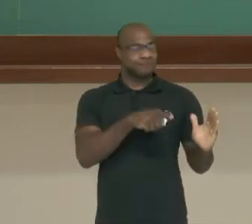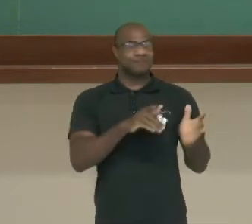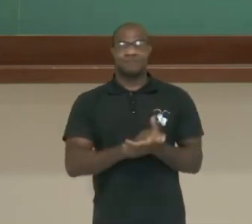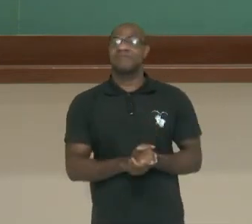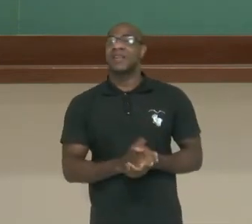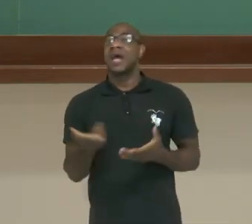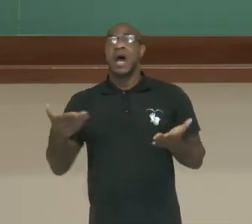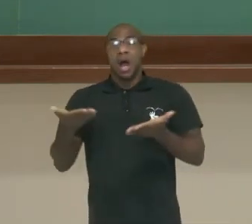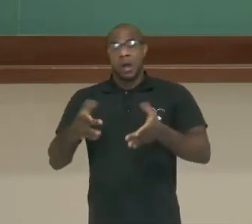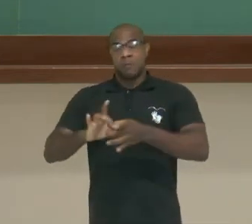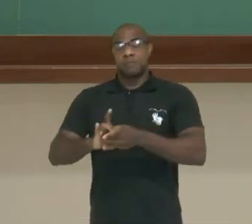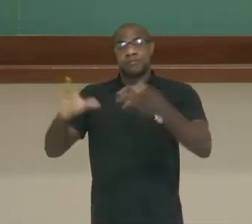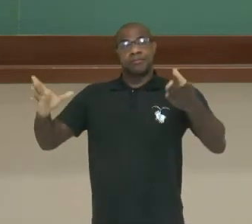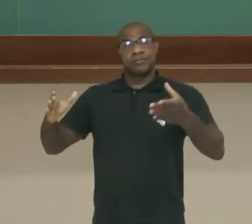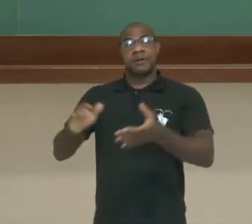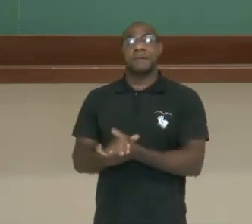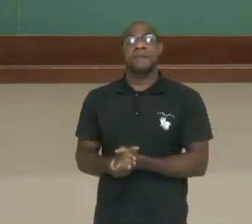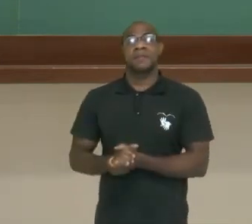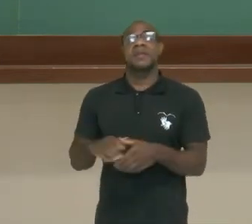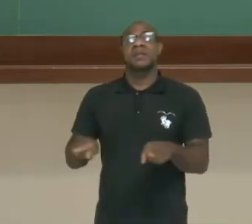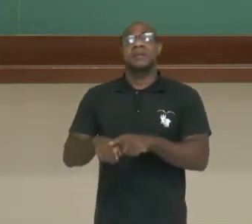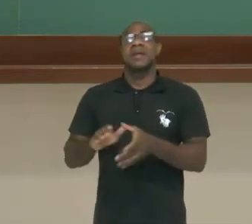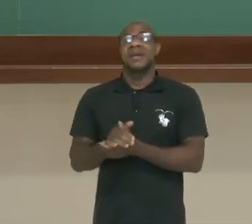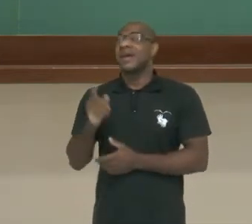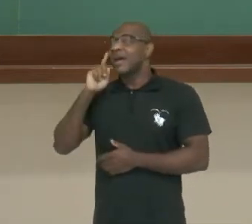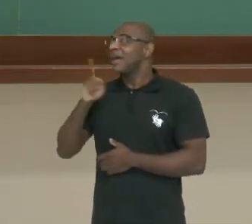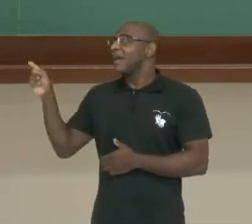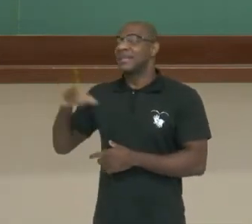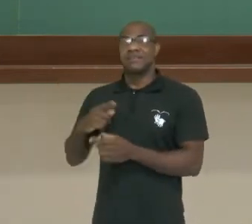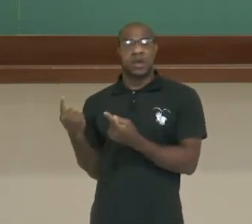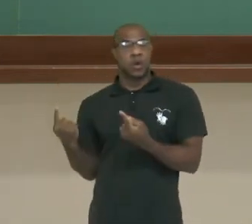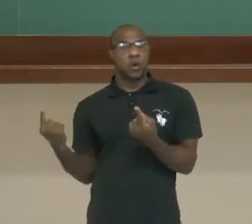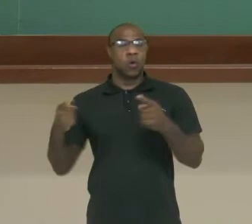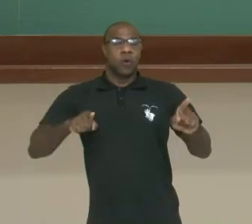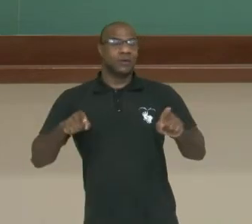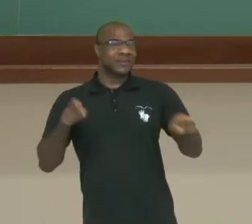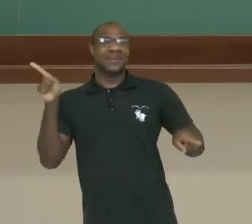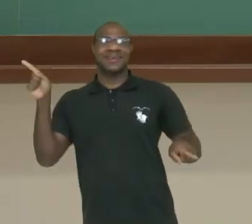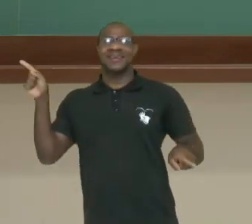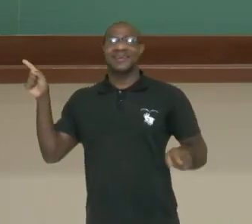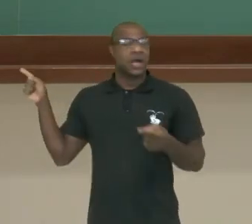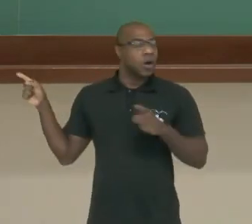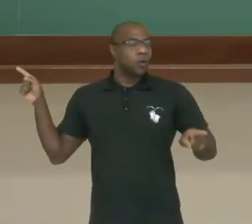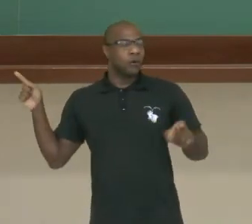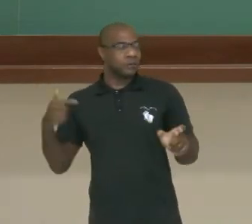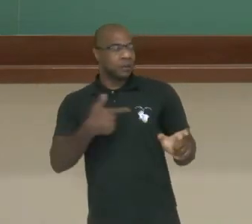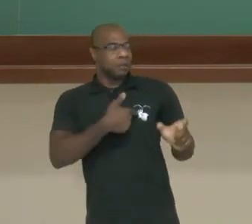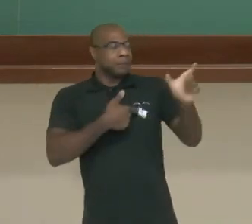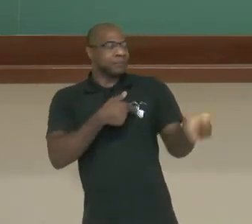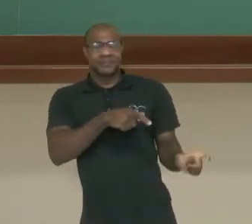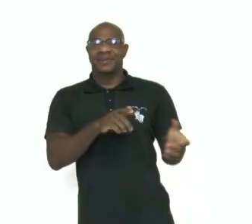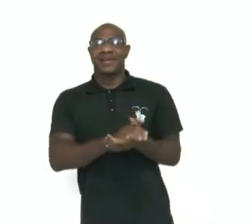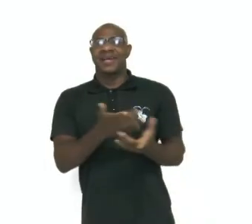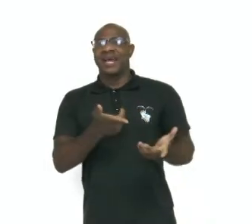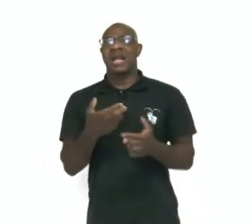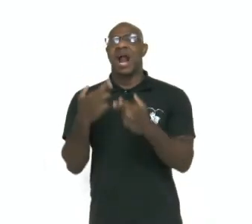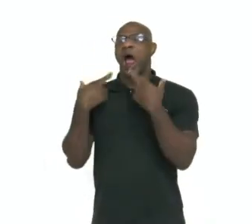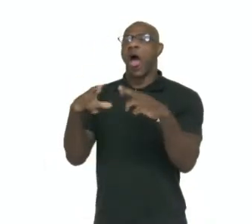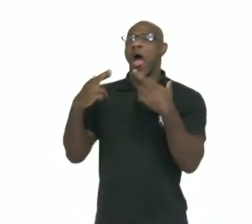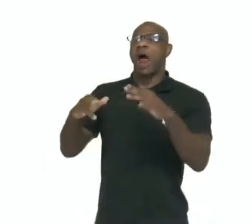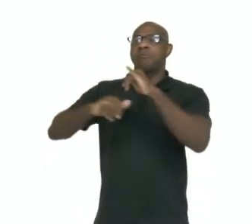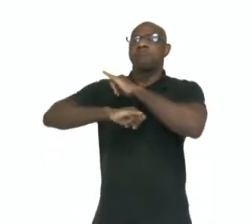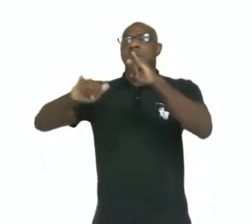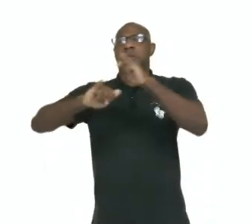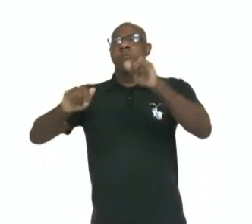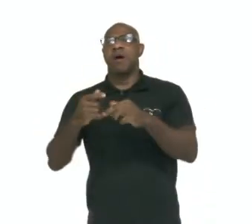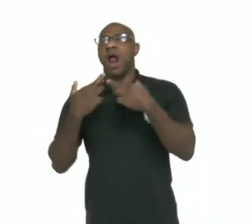democrático. Então, oposição teve vez também aí. As fortes críticas ao governo Getúlio Vargas